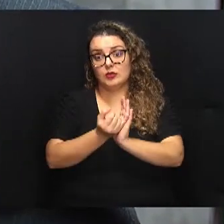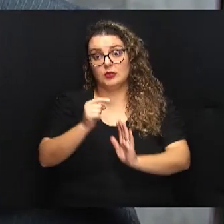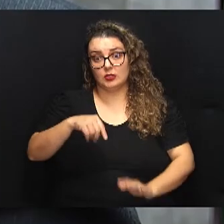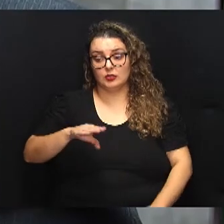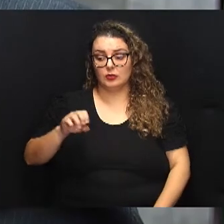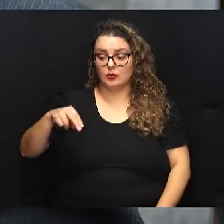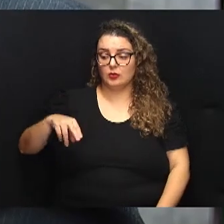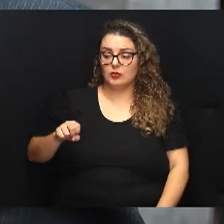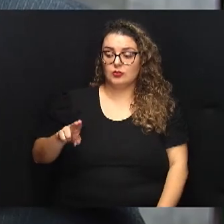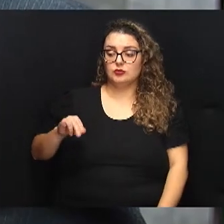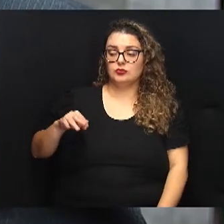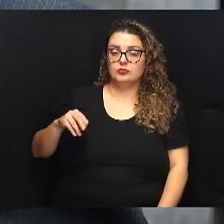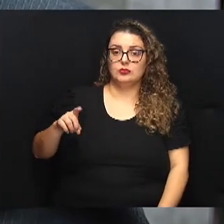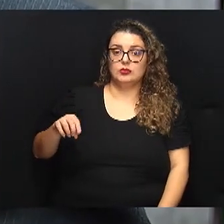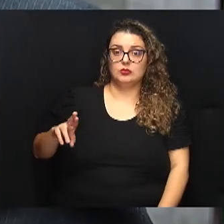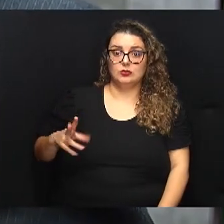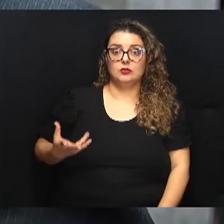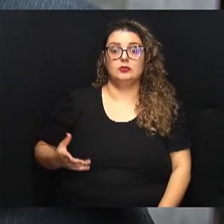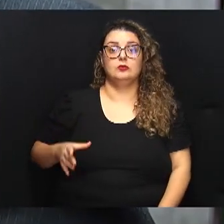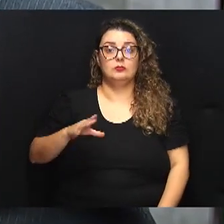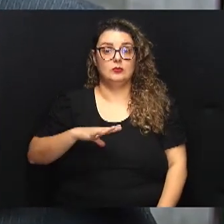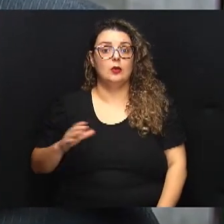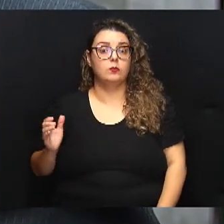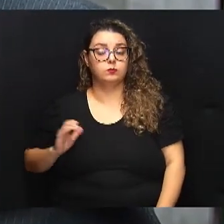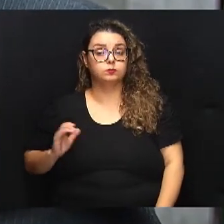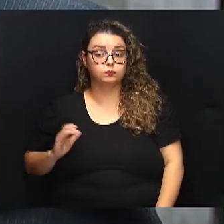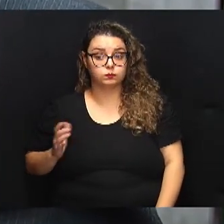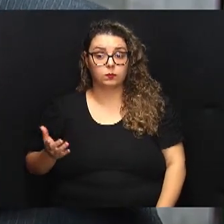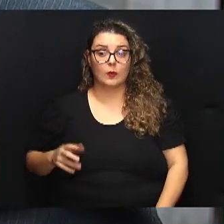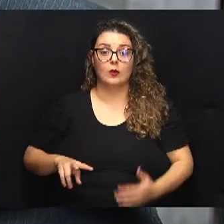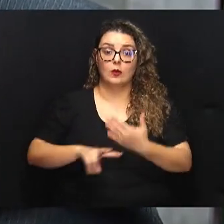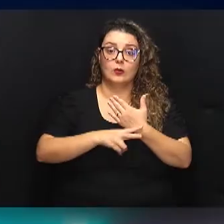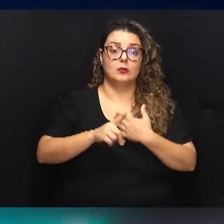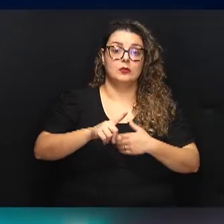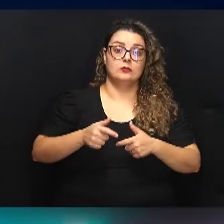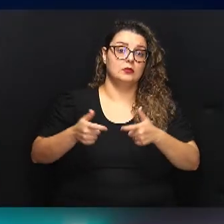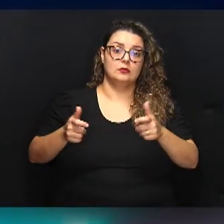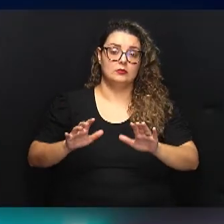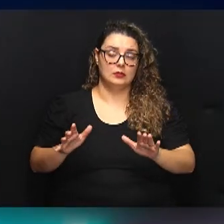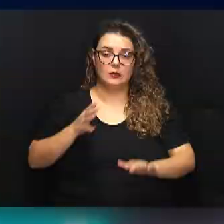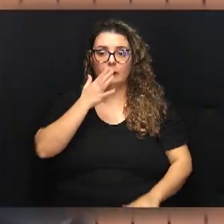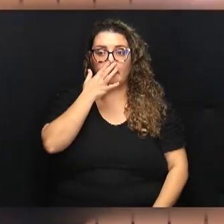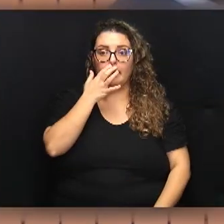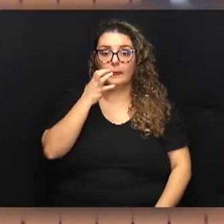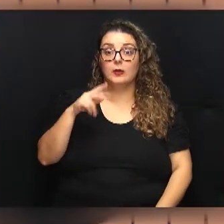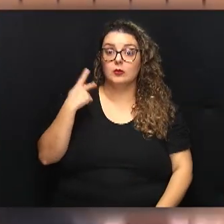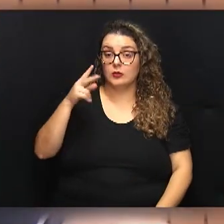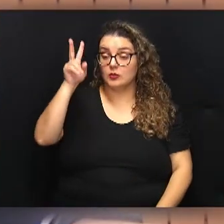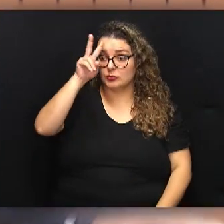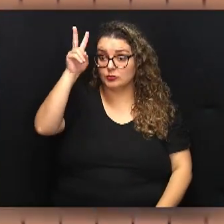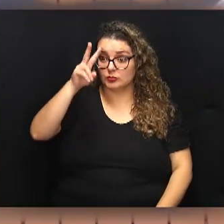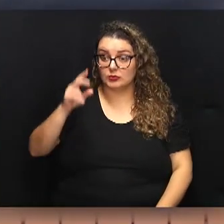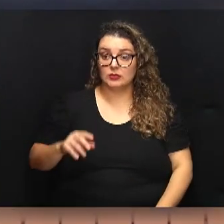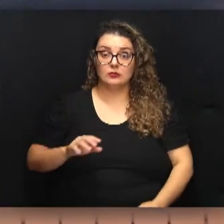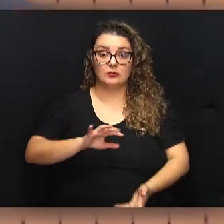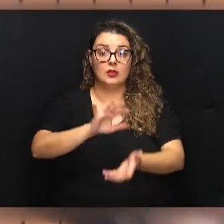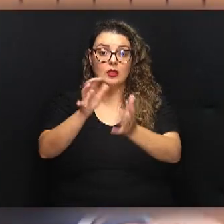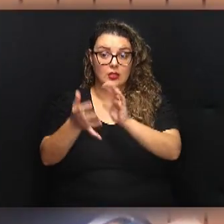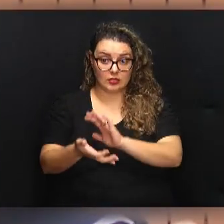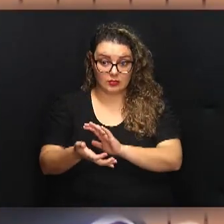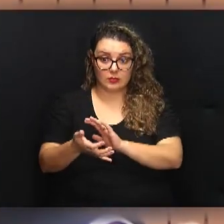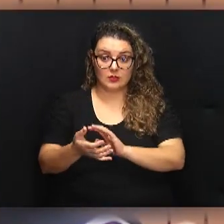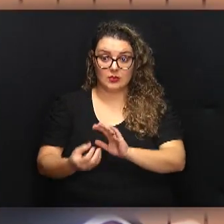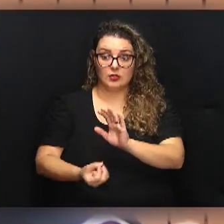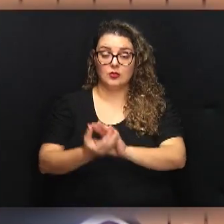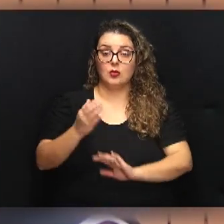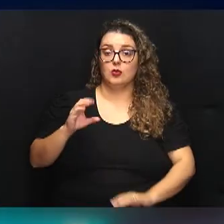muito consumidor, uma cidade rica, o impacto não será tão grande assim. O vereador lembra que a reforma criou o